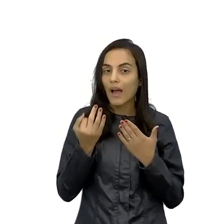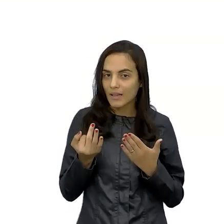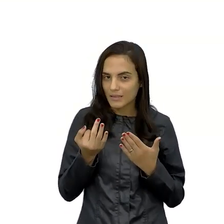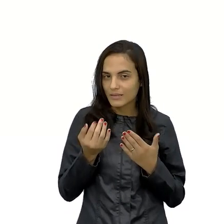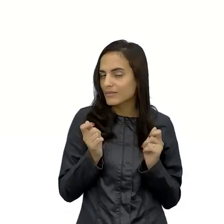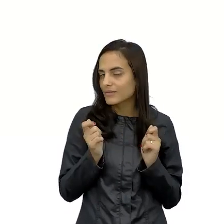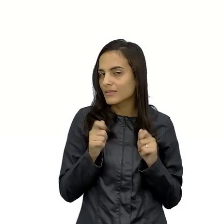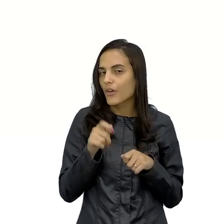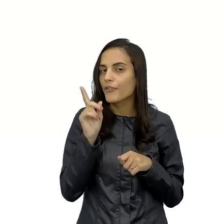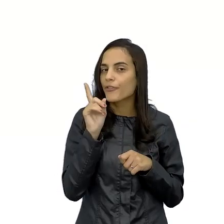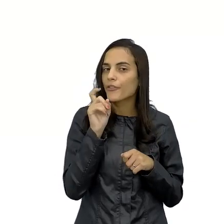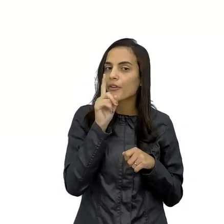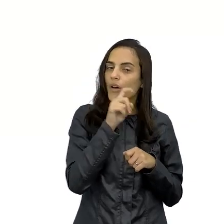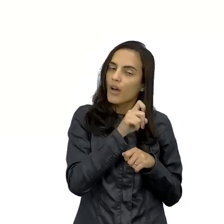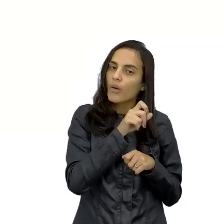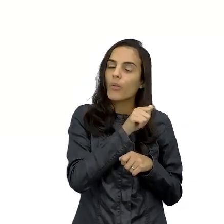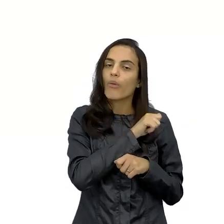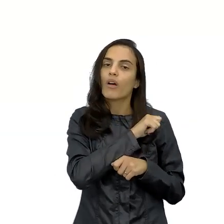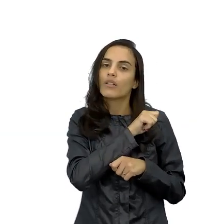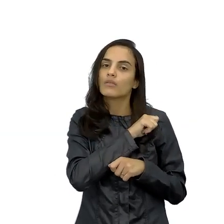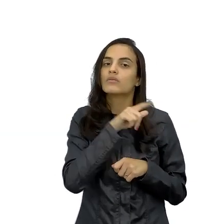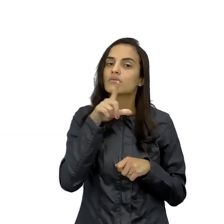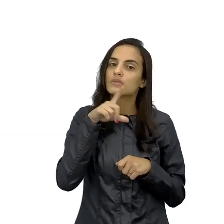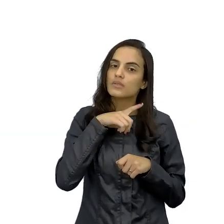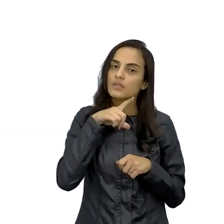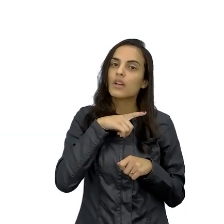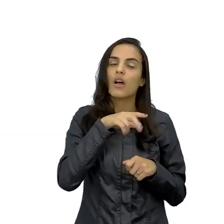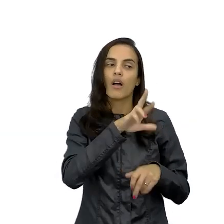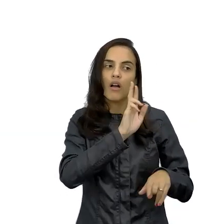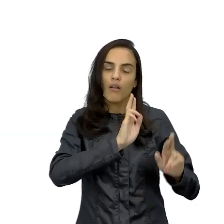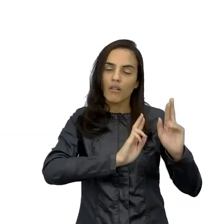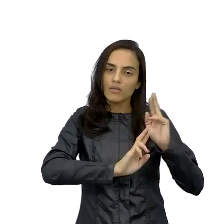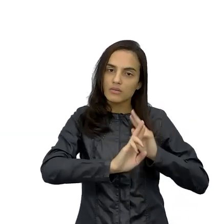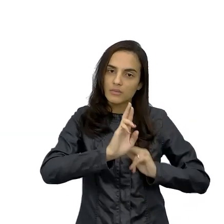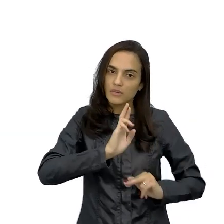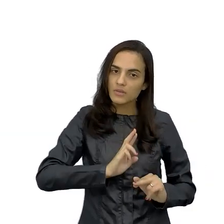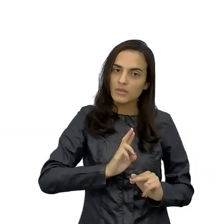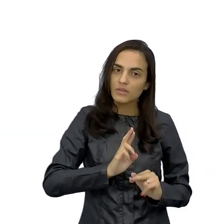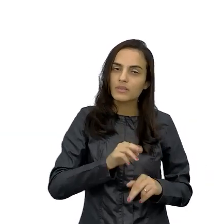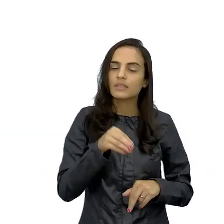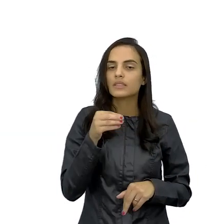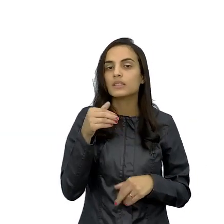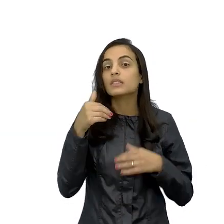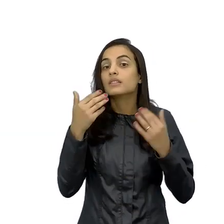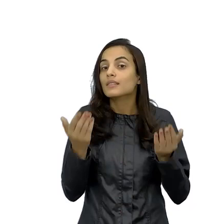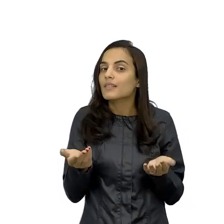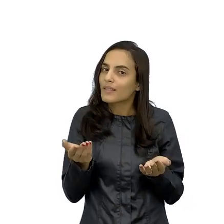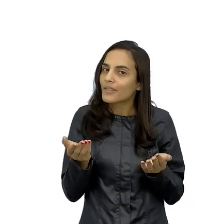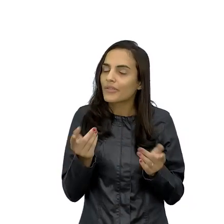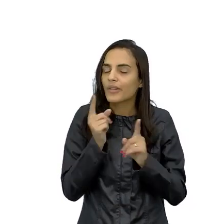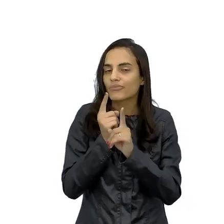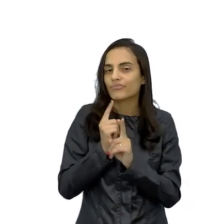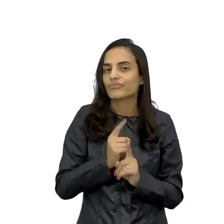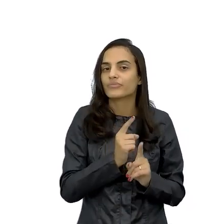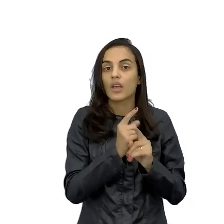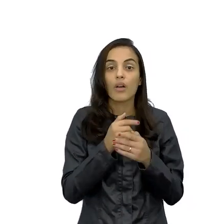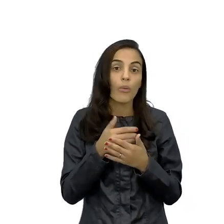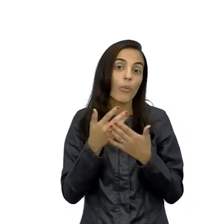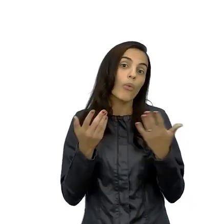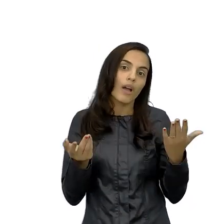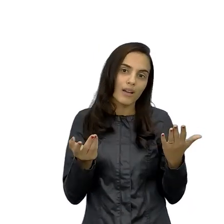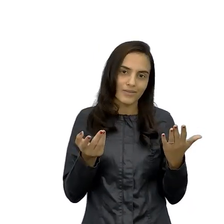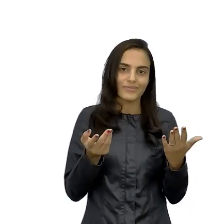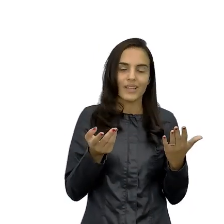possíveis dificuldades que os alunos tiveram ao responder aquele item, e tentar ali identificar quais foram